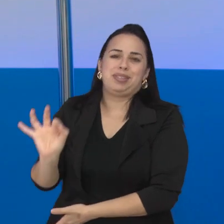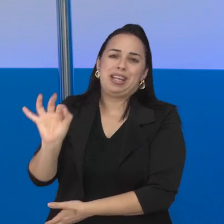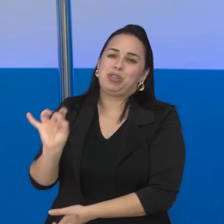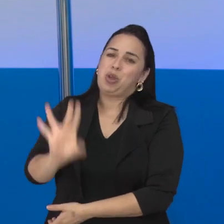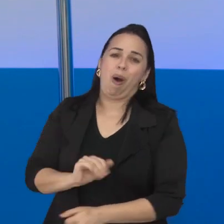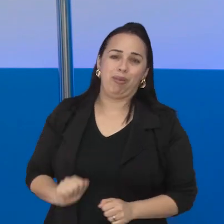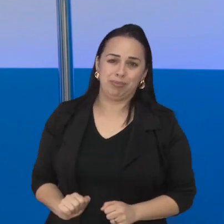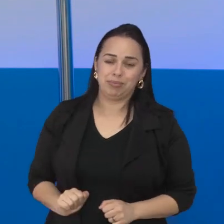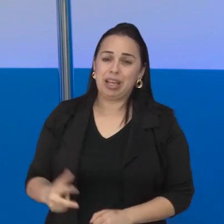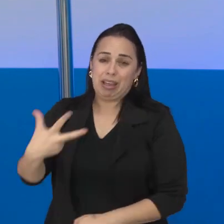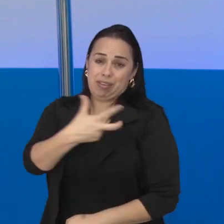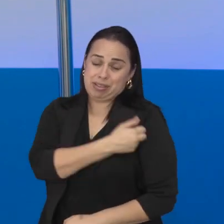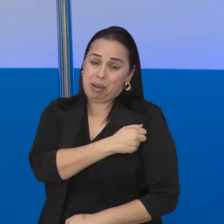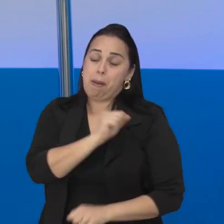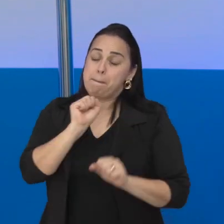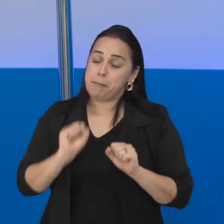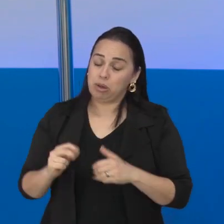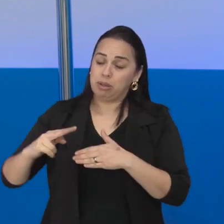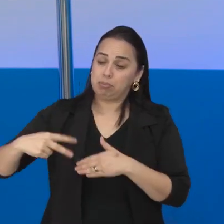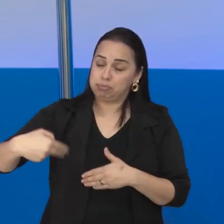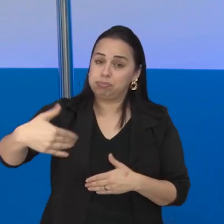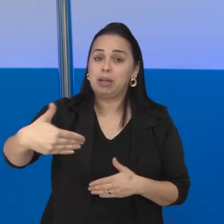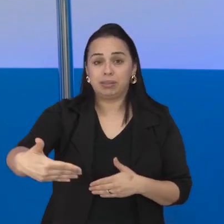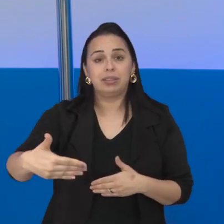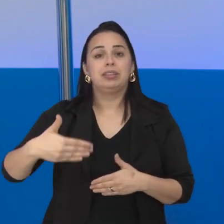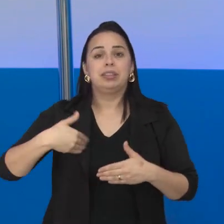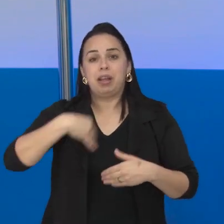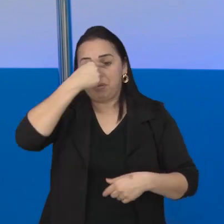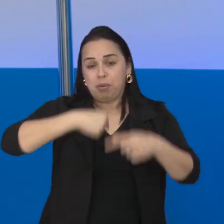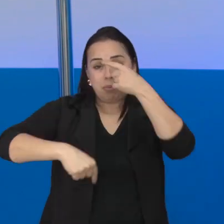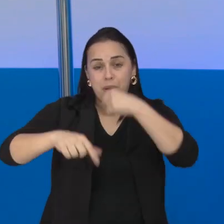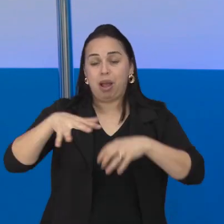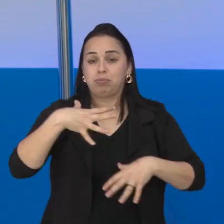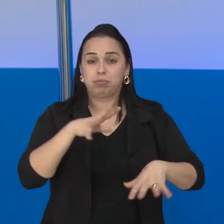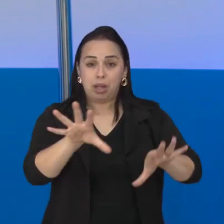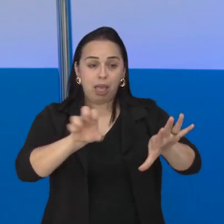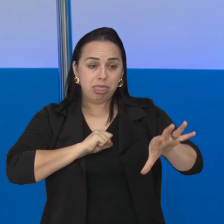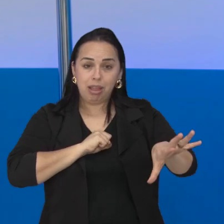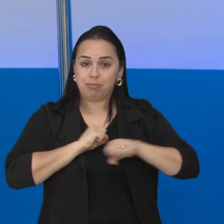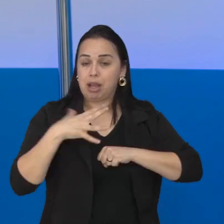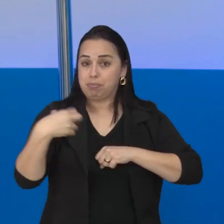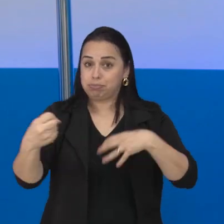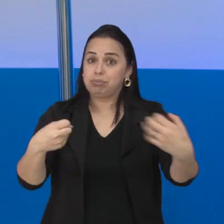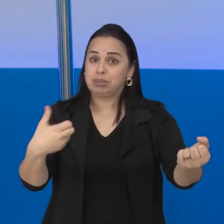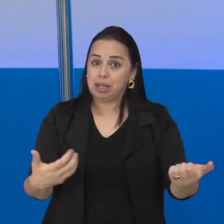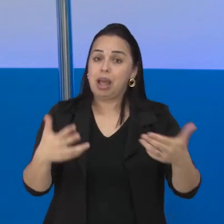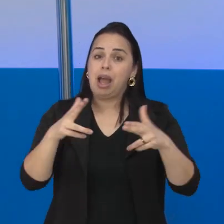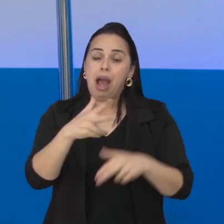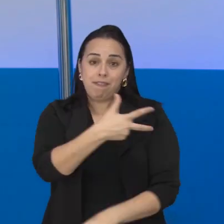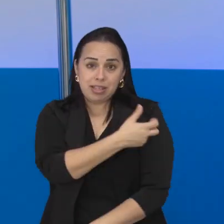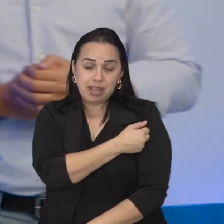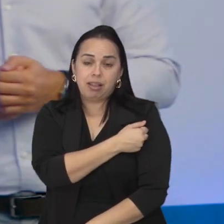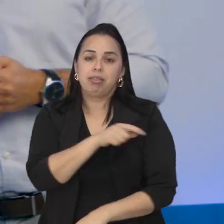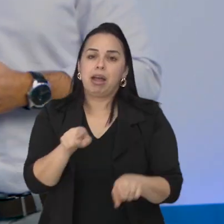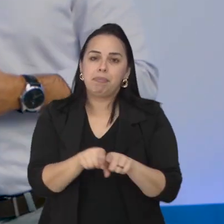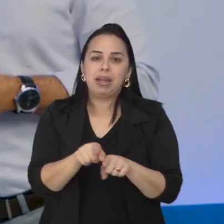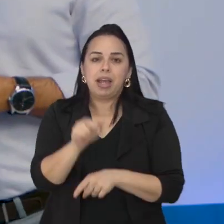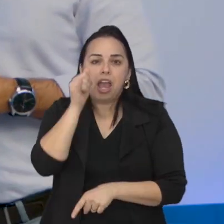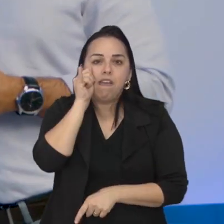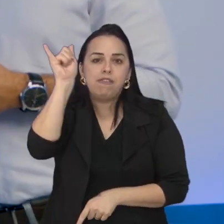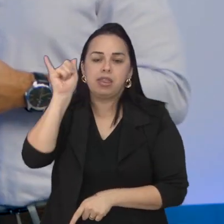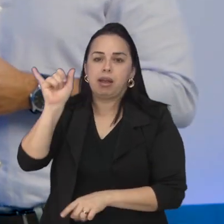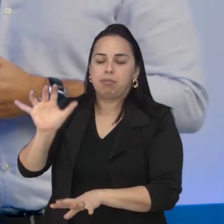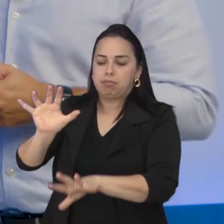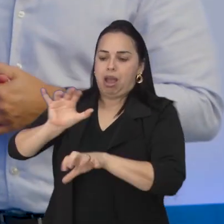de 20% do grupo prioritário foram vacinados. Isso pode resultar no aumento dos casos de gripe. Além